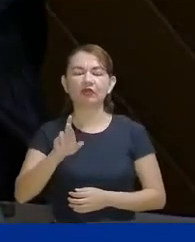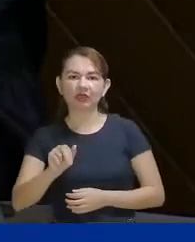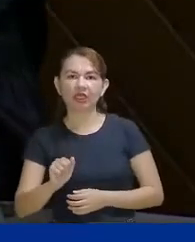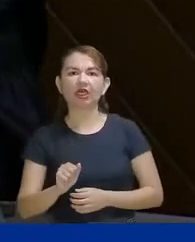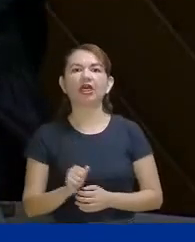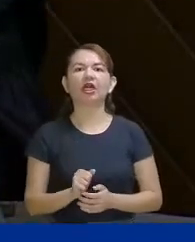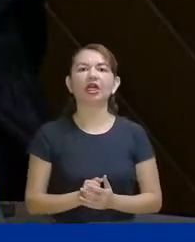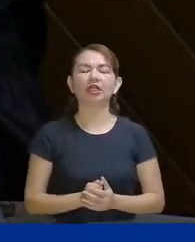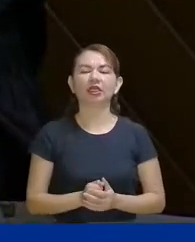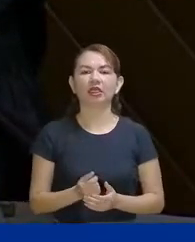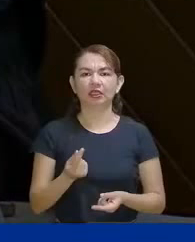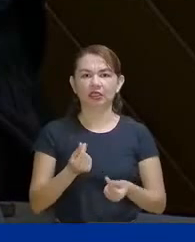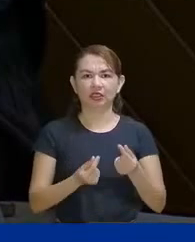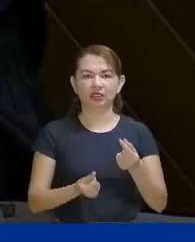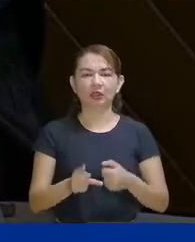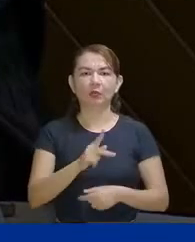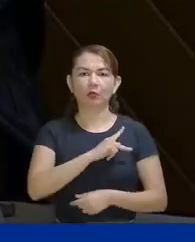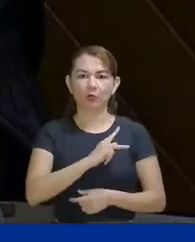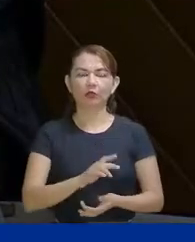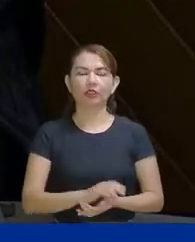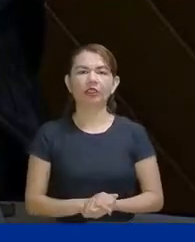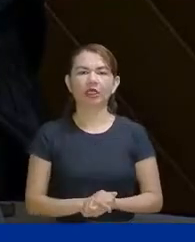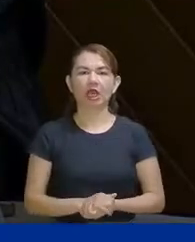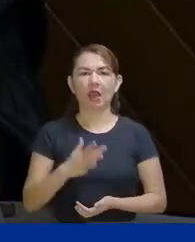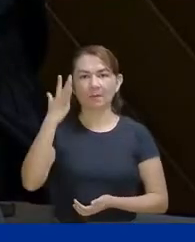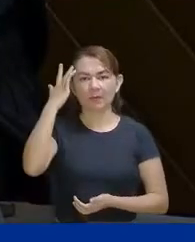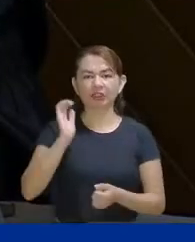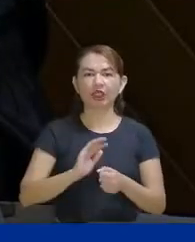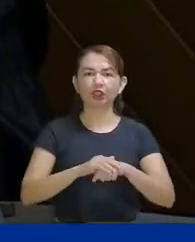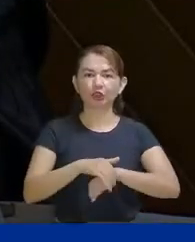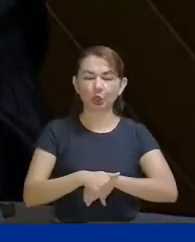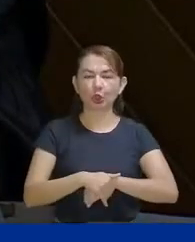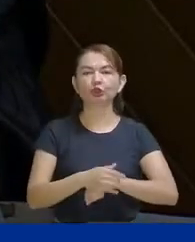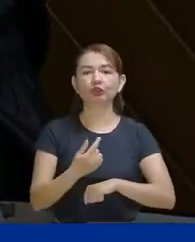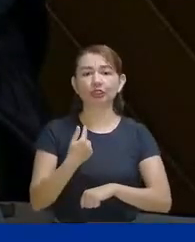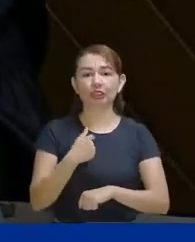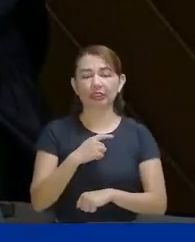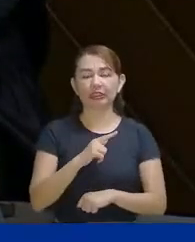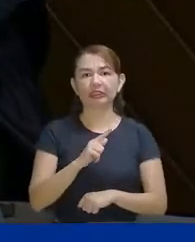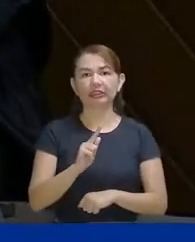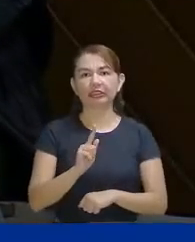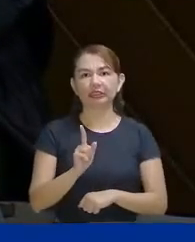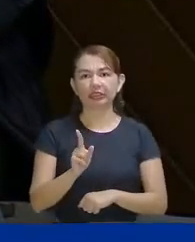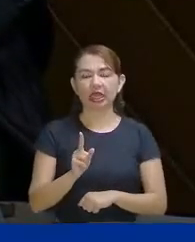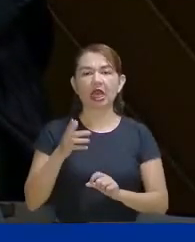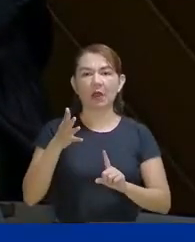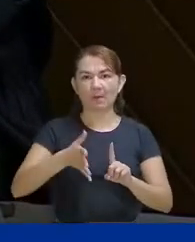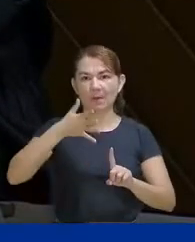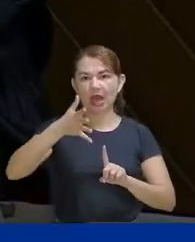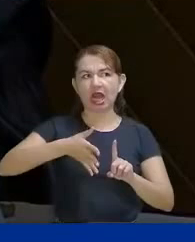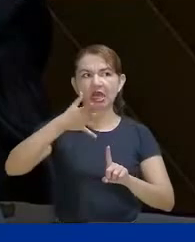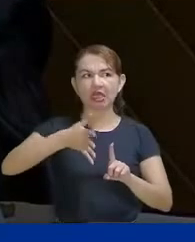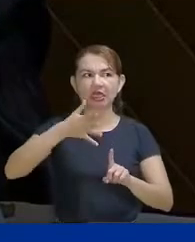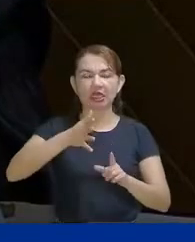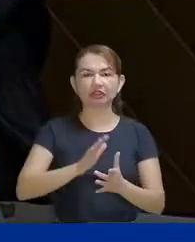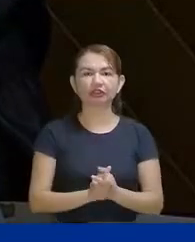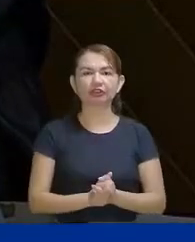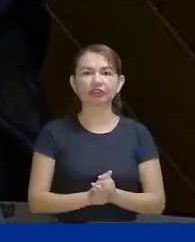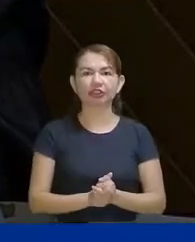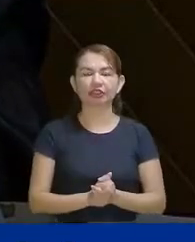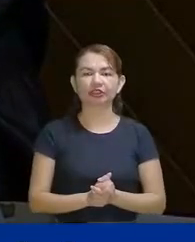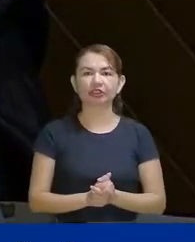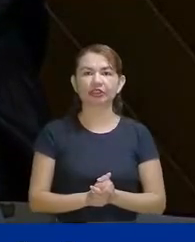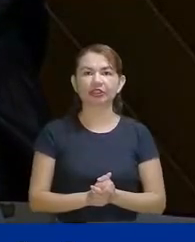Fazenda Pública, amanhã, né, à noite, às 19 horas, então eu estarei ministrando palestra lá na sede do Tribunal de